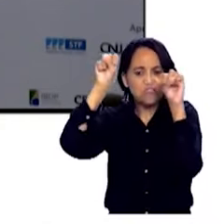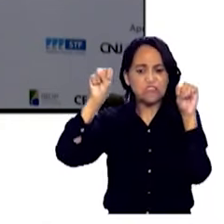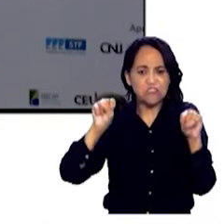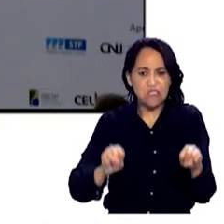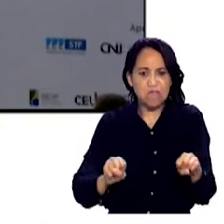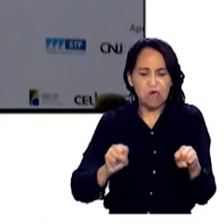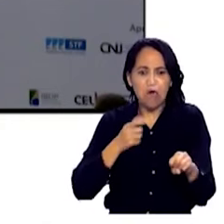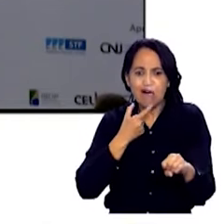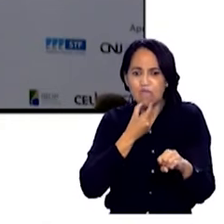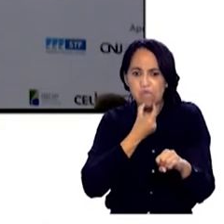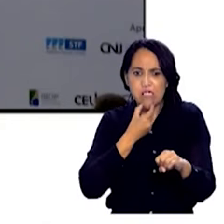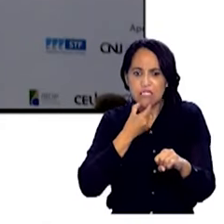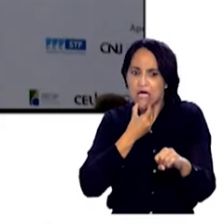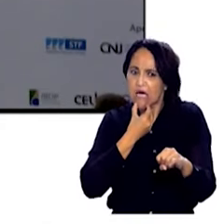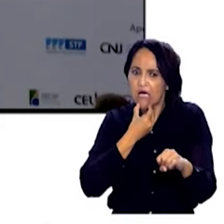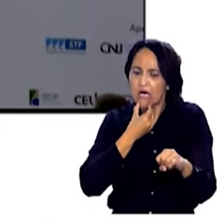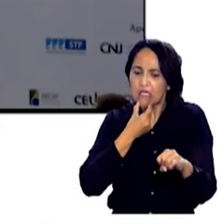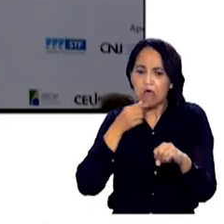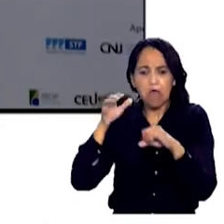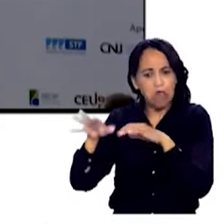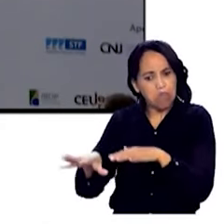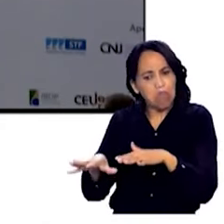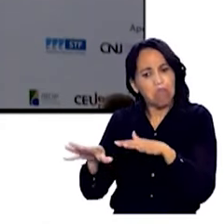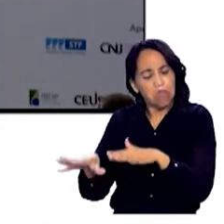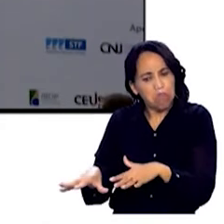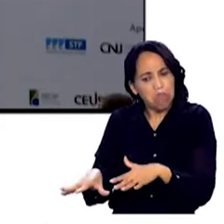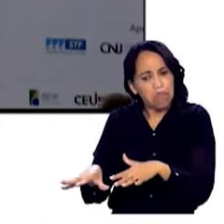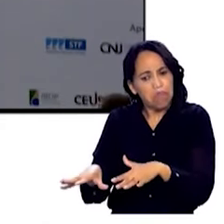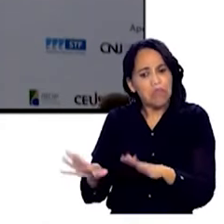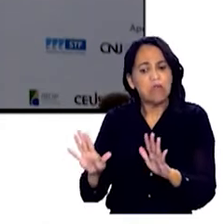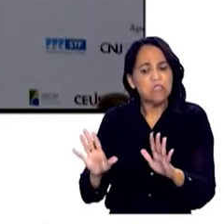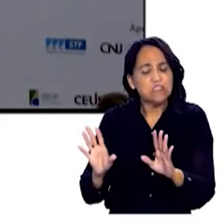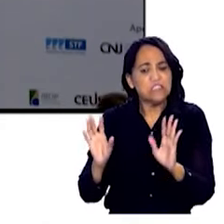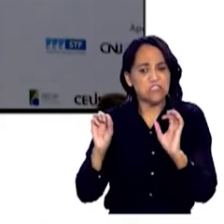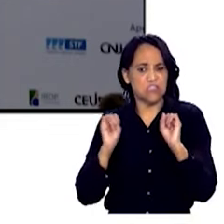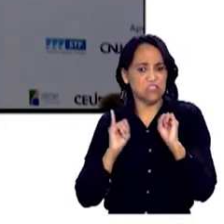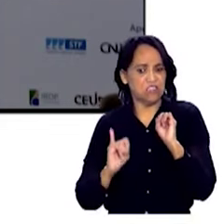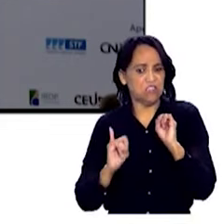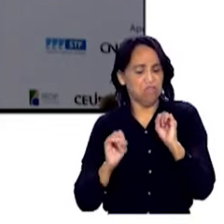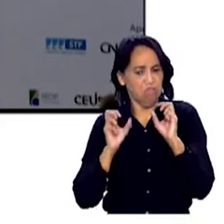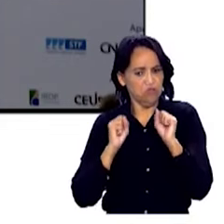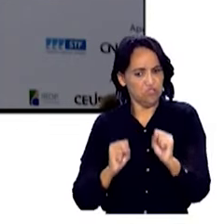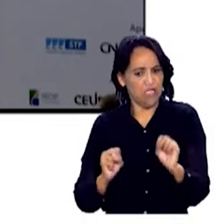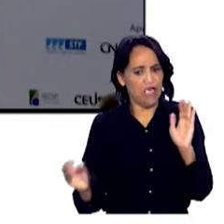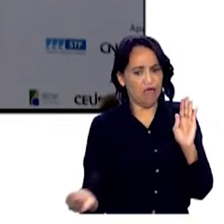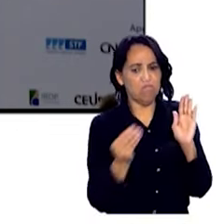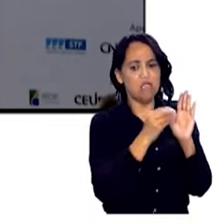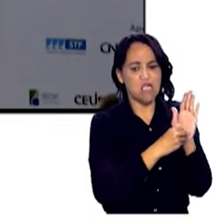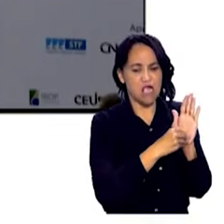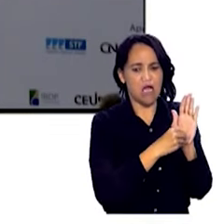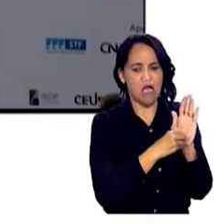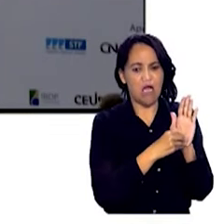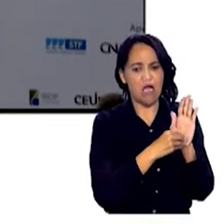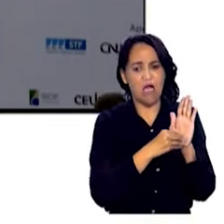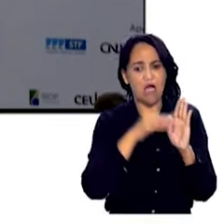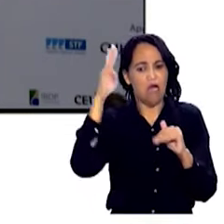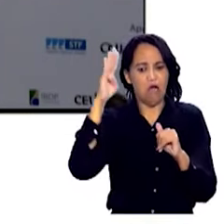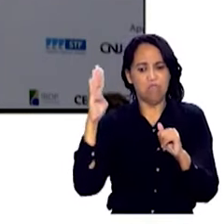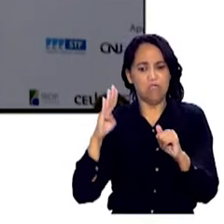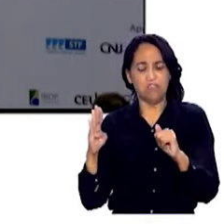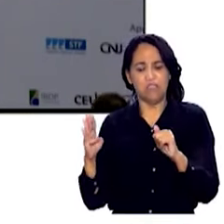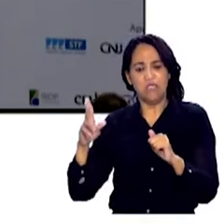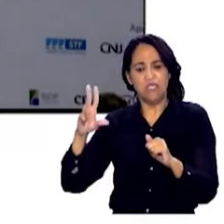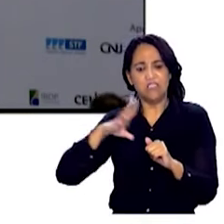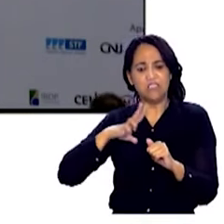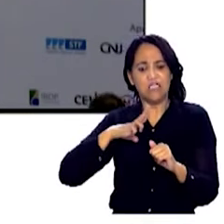inglês eh se aplicável Professor Cláudio ao Brasil nós teríamos julgado 3